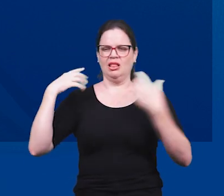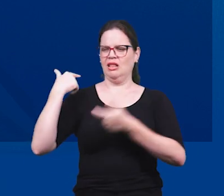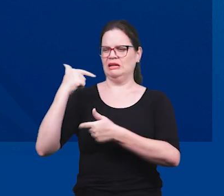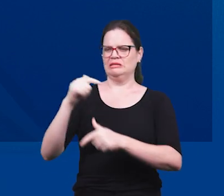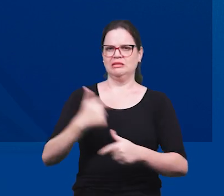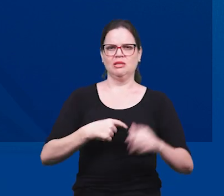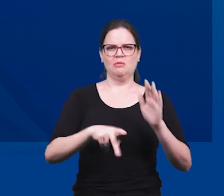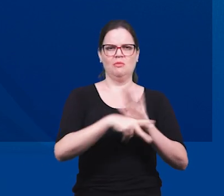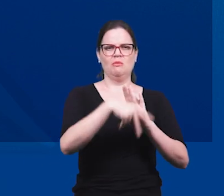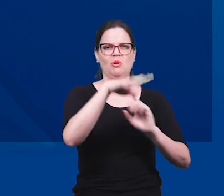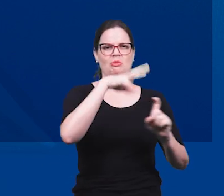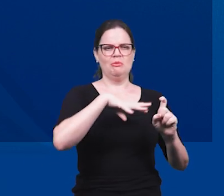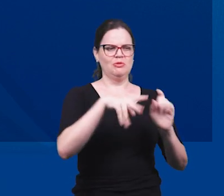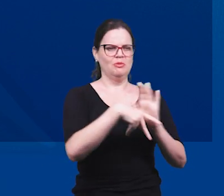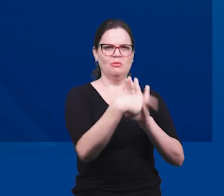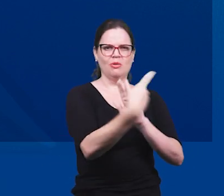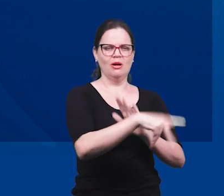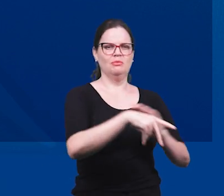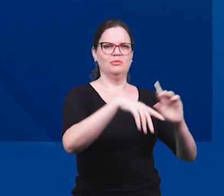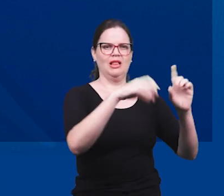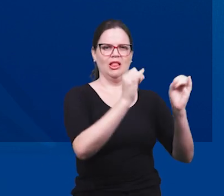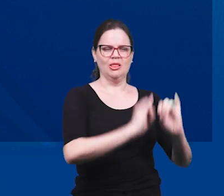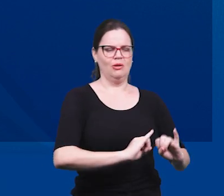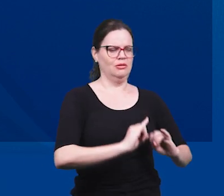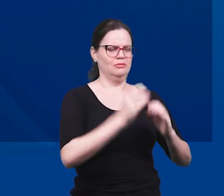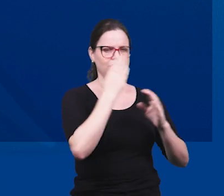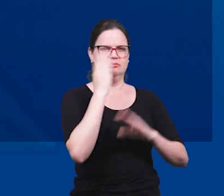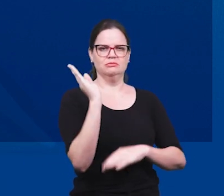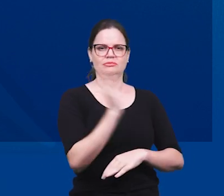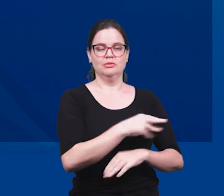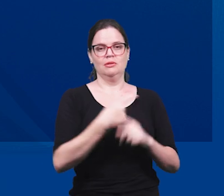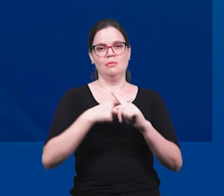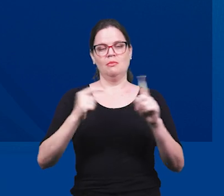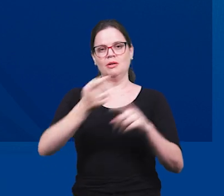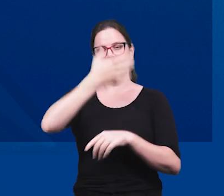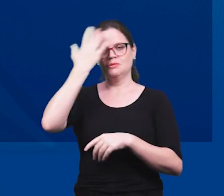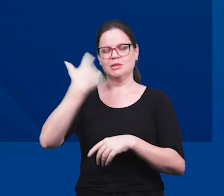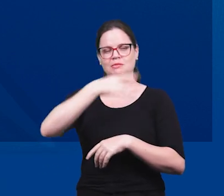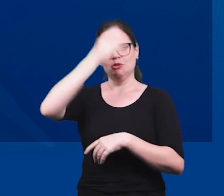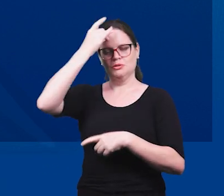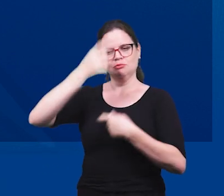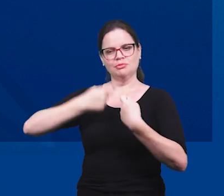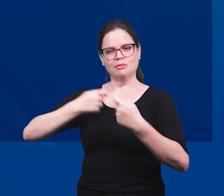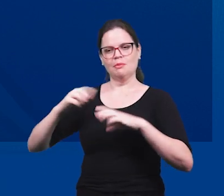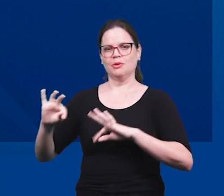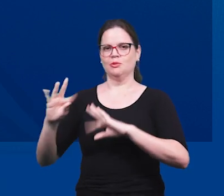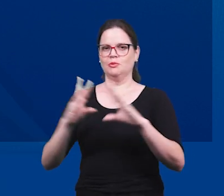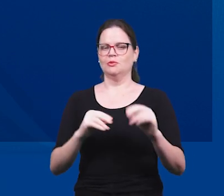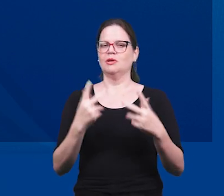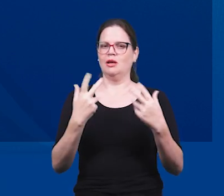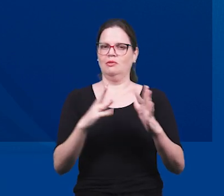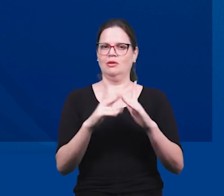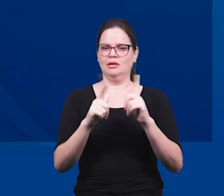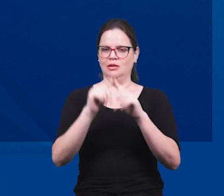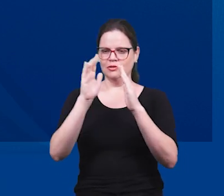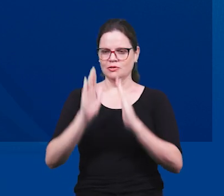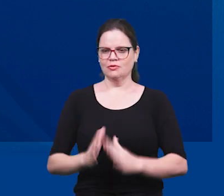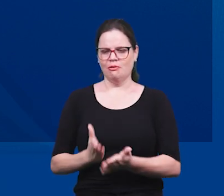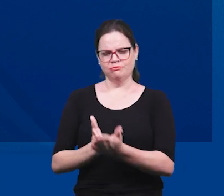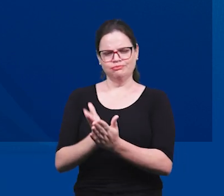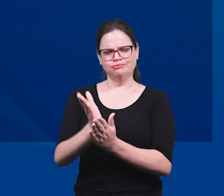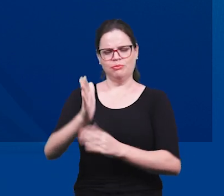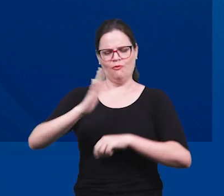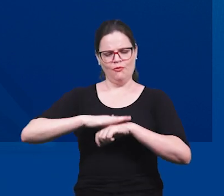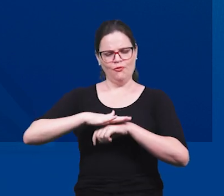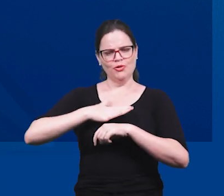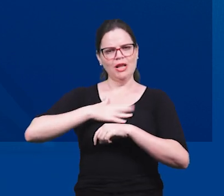dos dogmas religiosos e passamos a viver uma vida segundo a operação do Espírito Santo. Assim a igreja fiel, ela caminha não mais segundo a